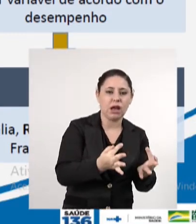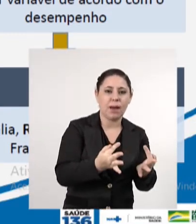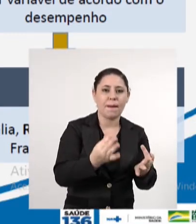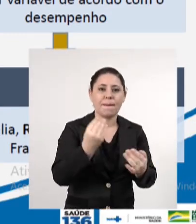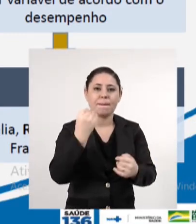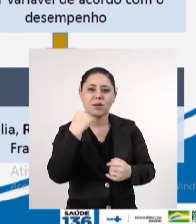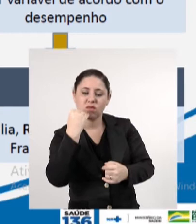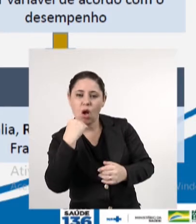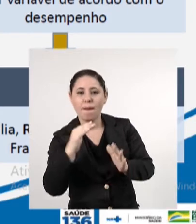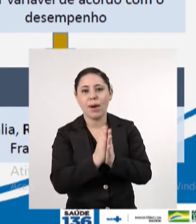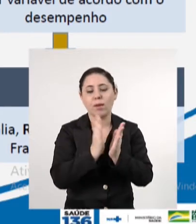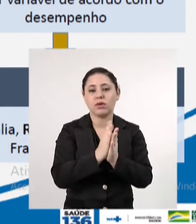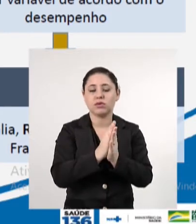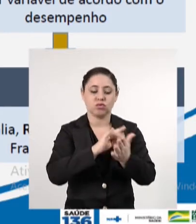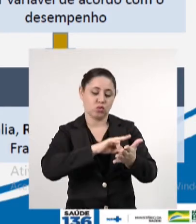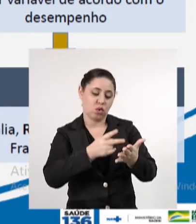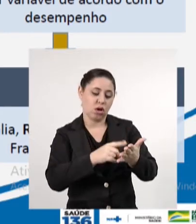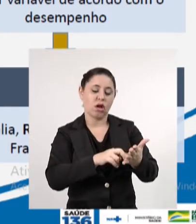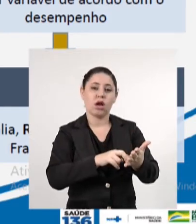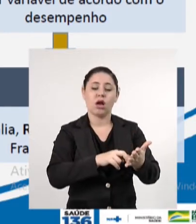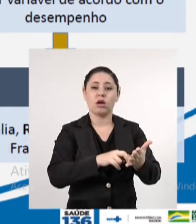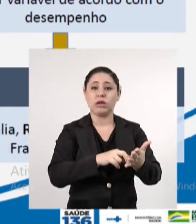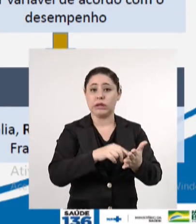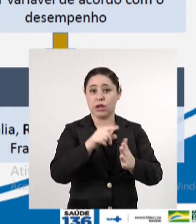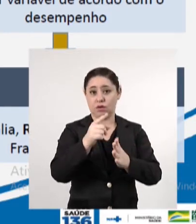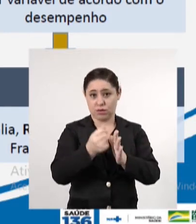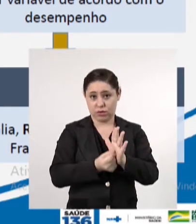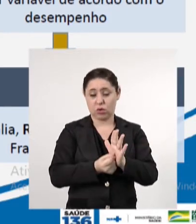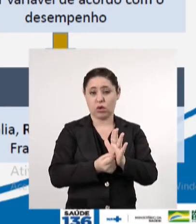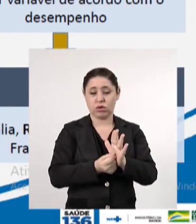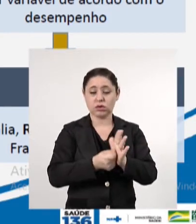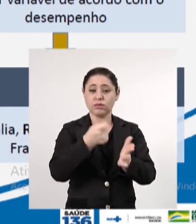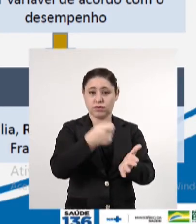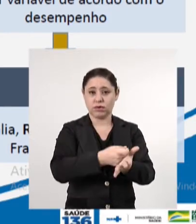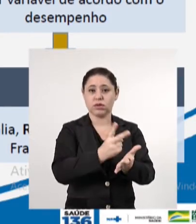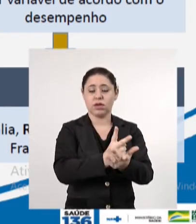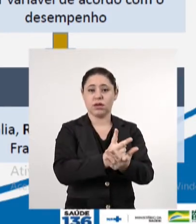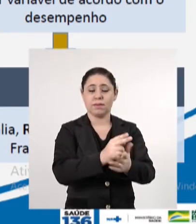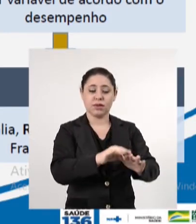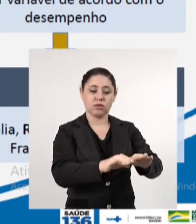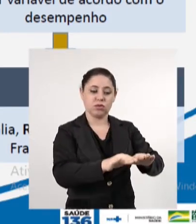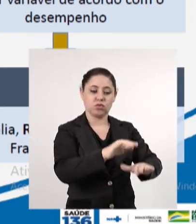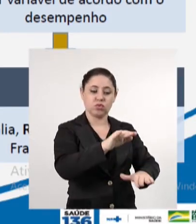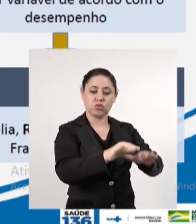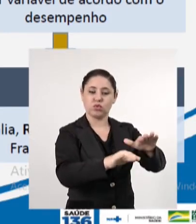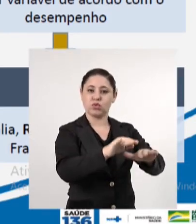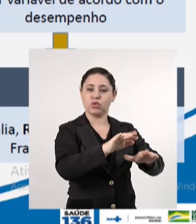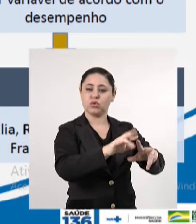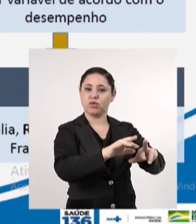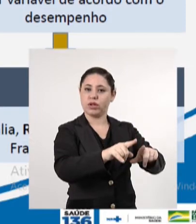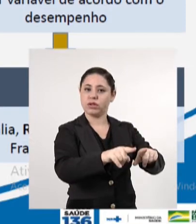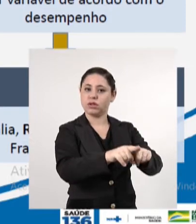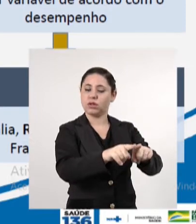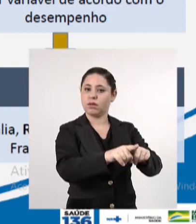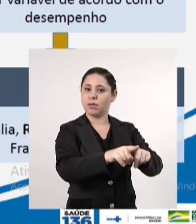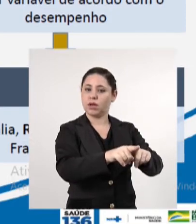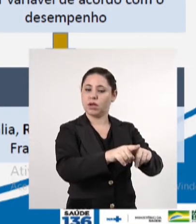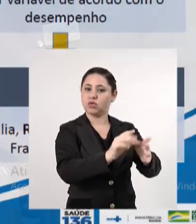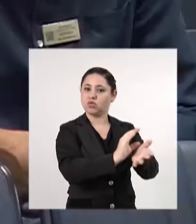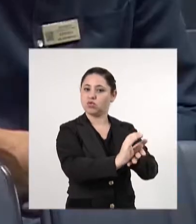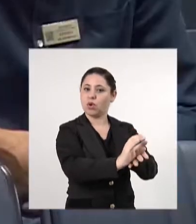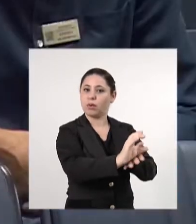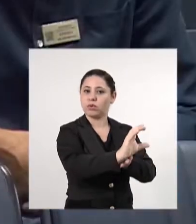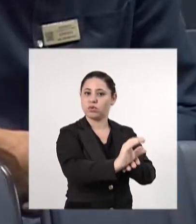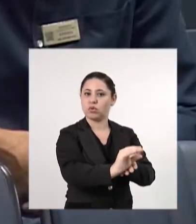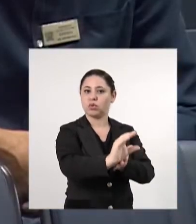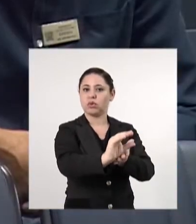E ali o valor continua um valor fixo, mas tem essa questão da equidade, e alguns países ali que